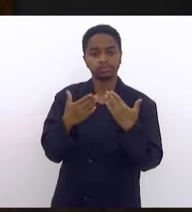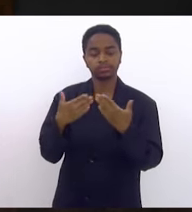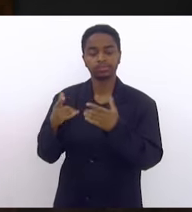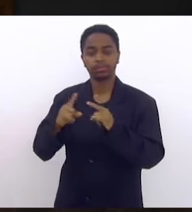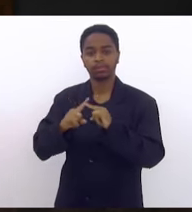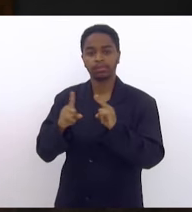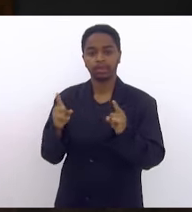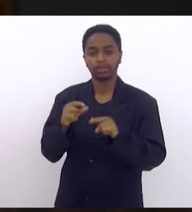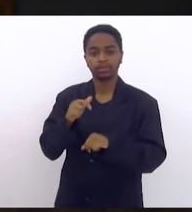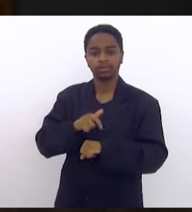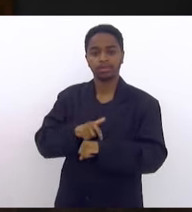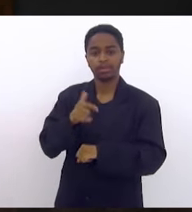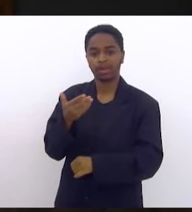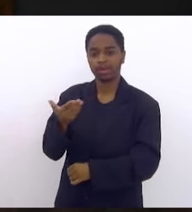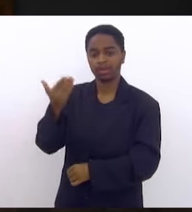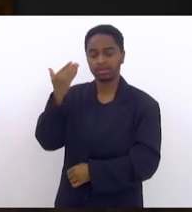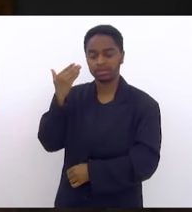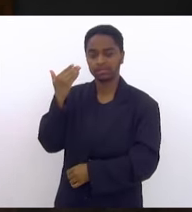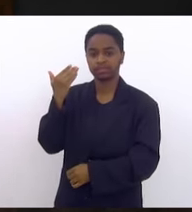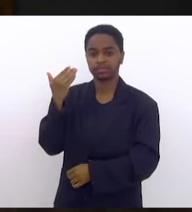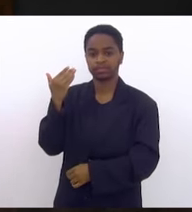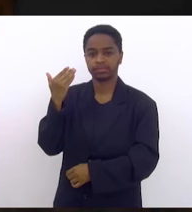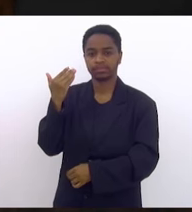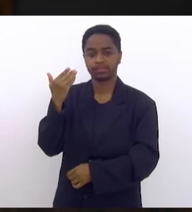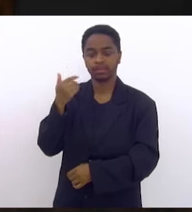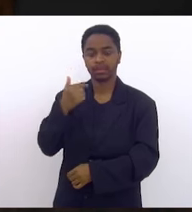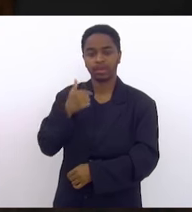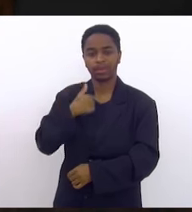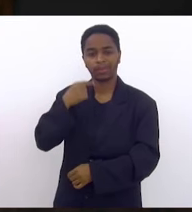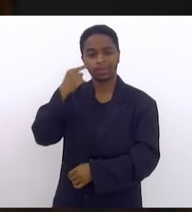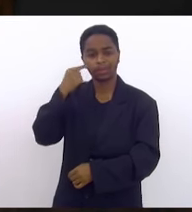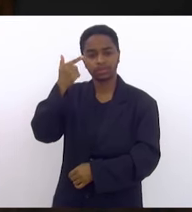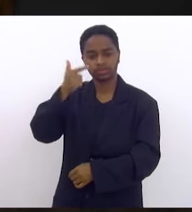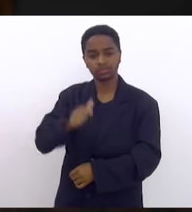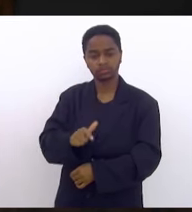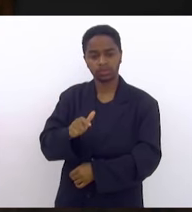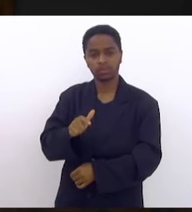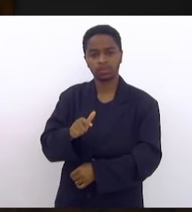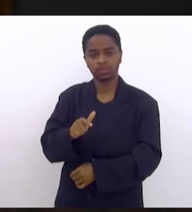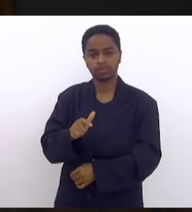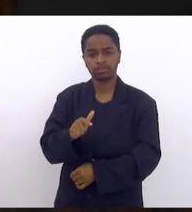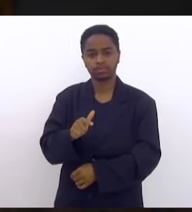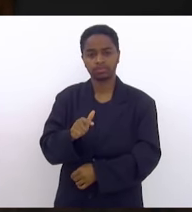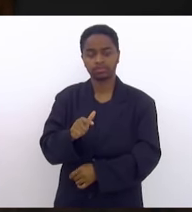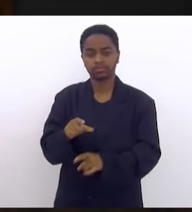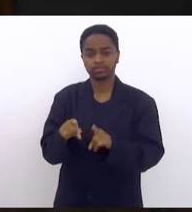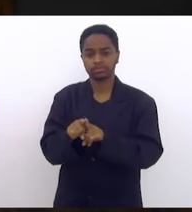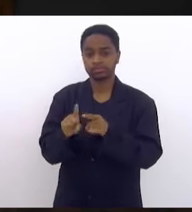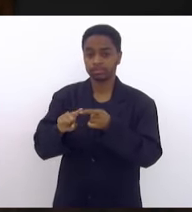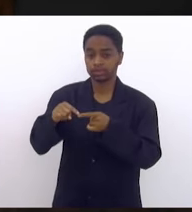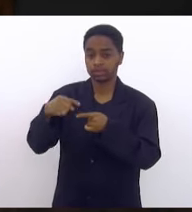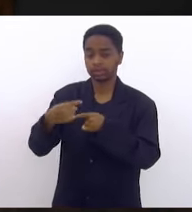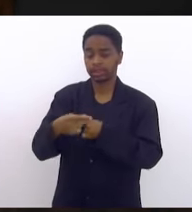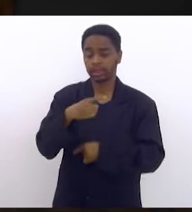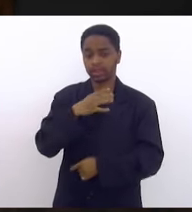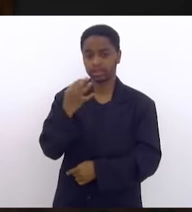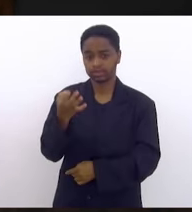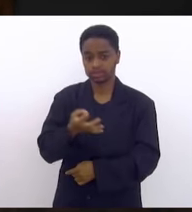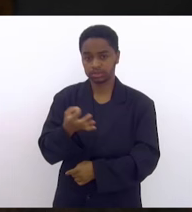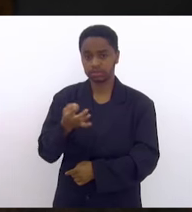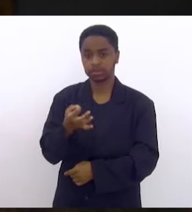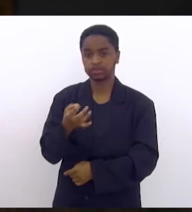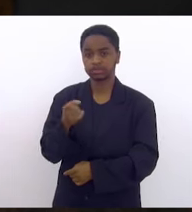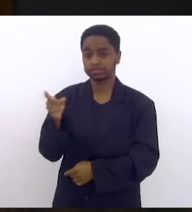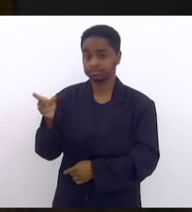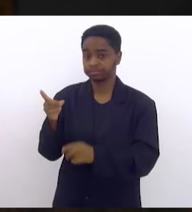aquele dia, especificamente, me fez repensar muito, e depois daí, acho que tenho certeza que o senhor